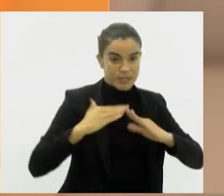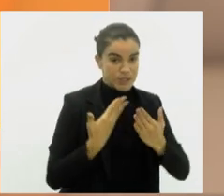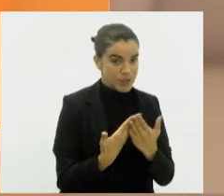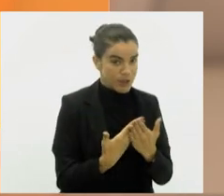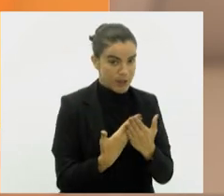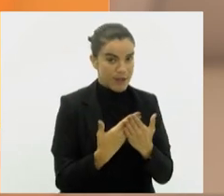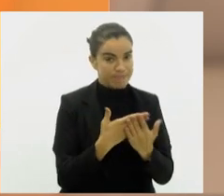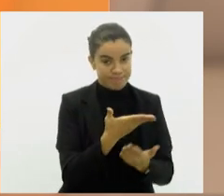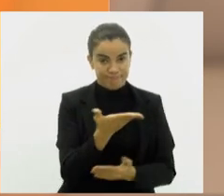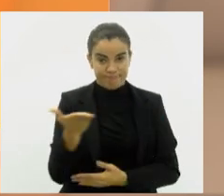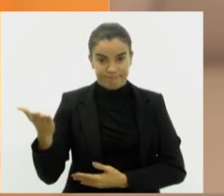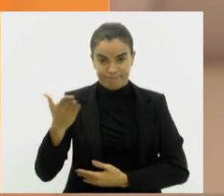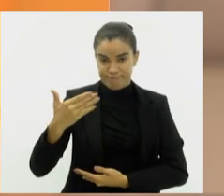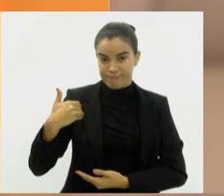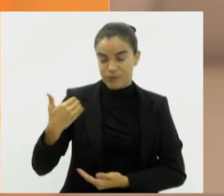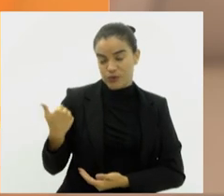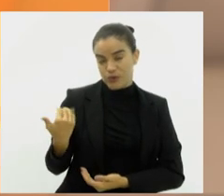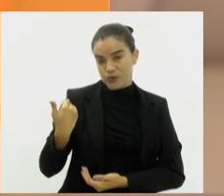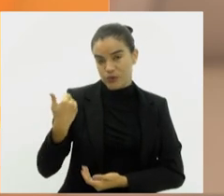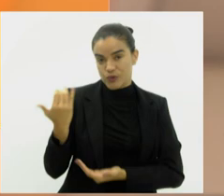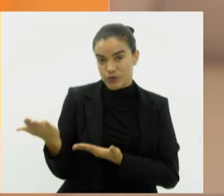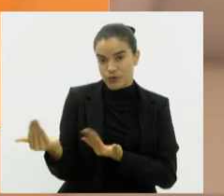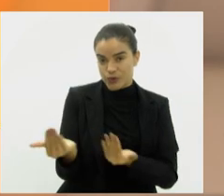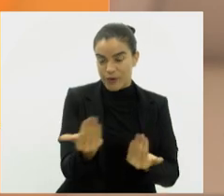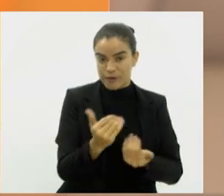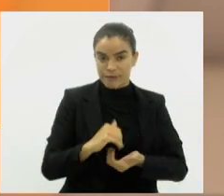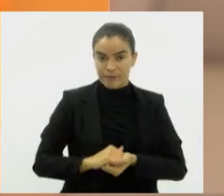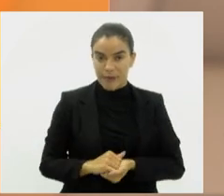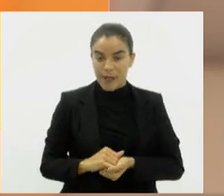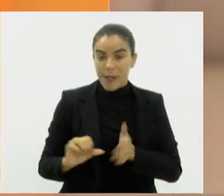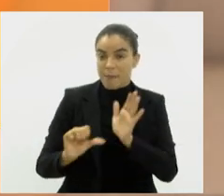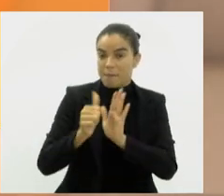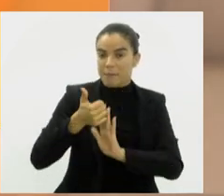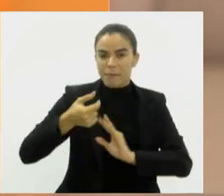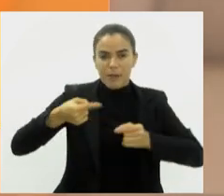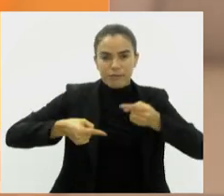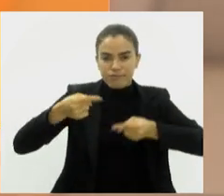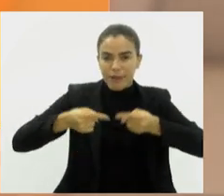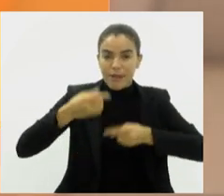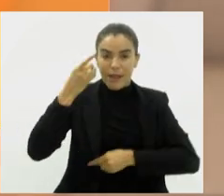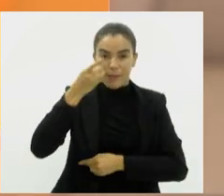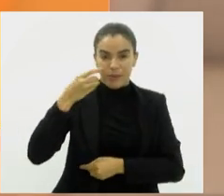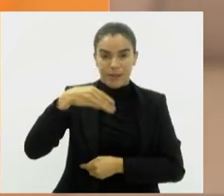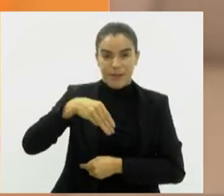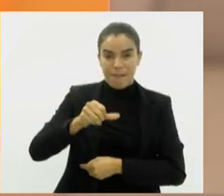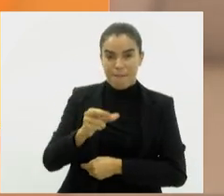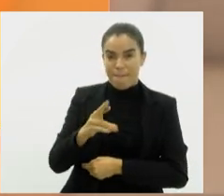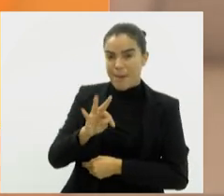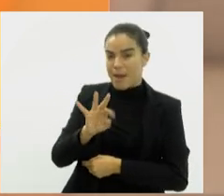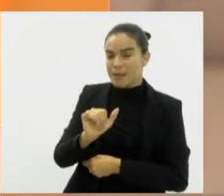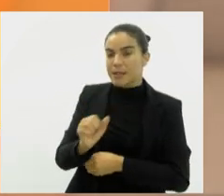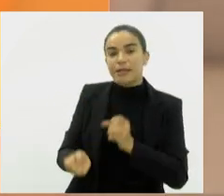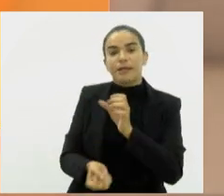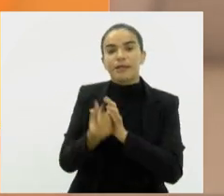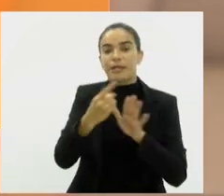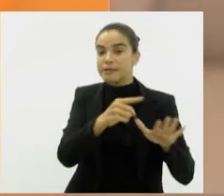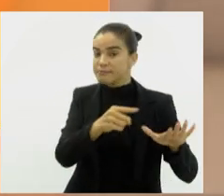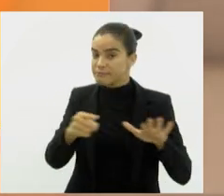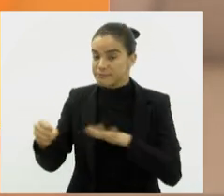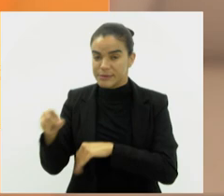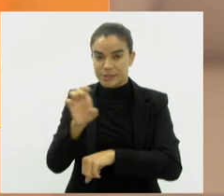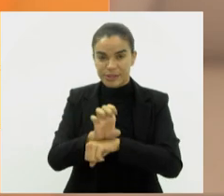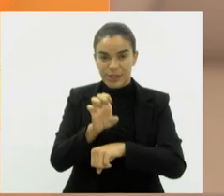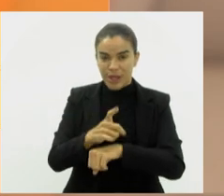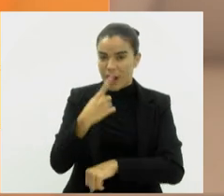escolar desses jovens. Em primeira discussão, proposta da deputada Marta Rocha, que cria a Semana Estadual